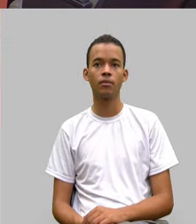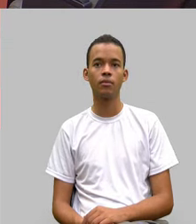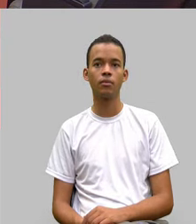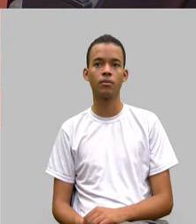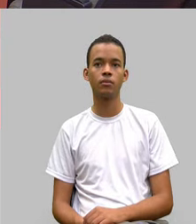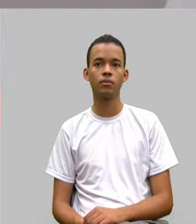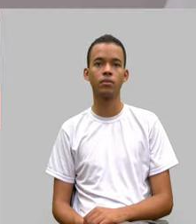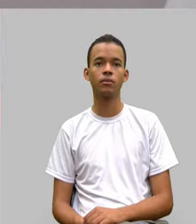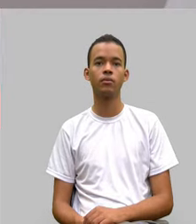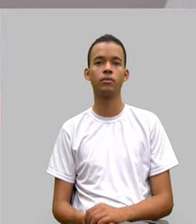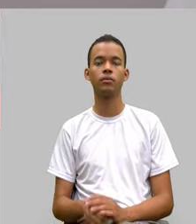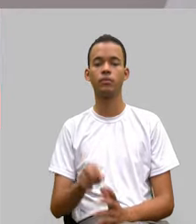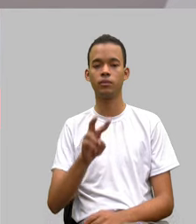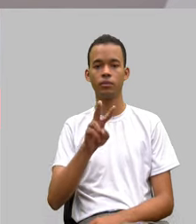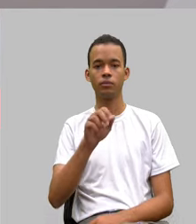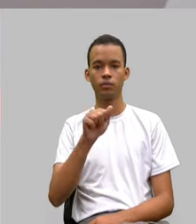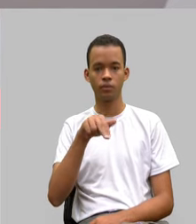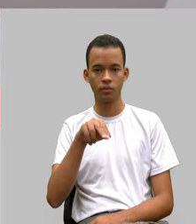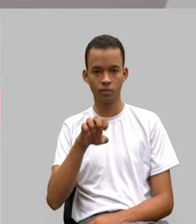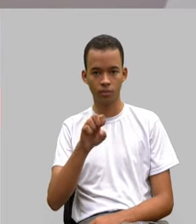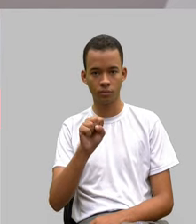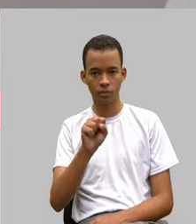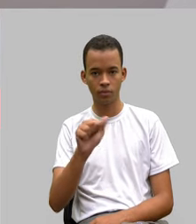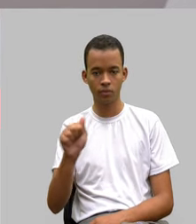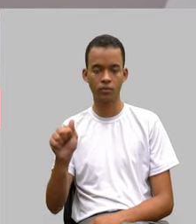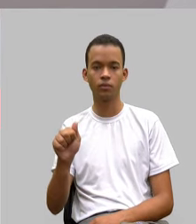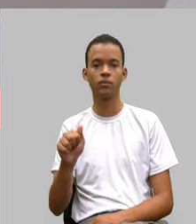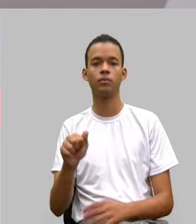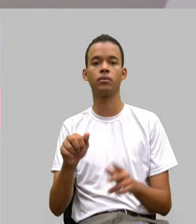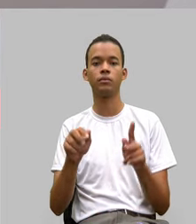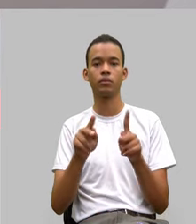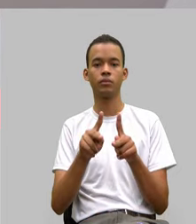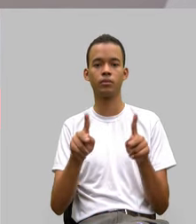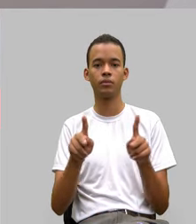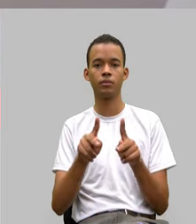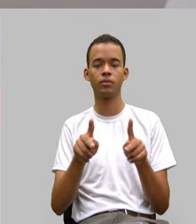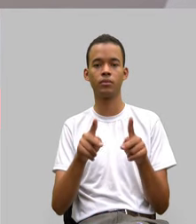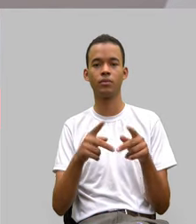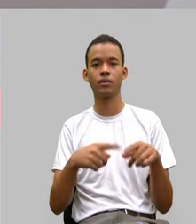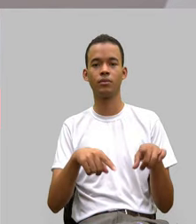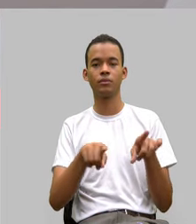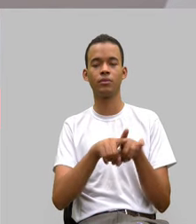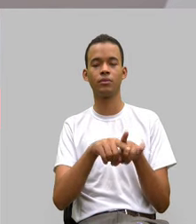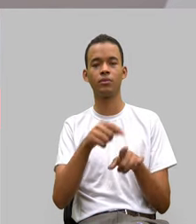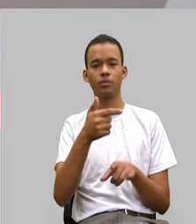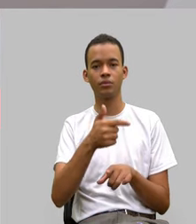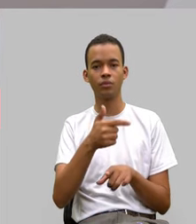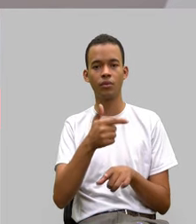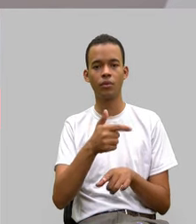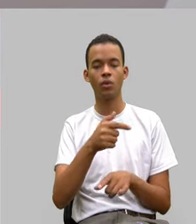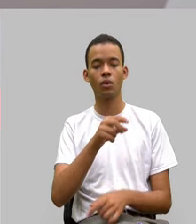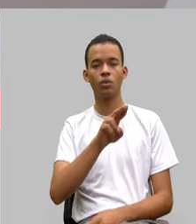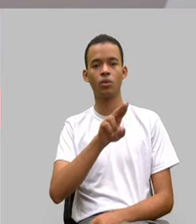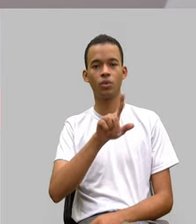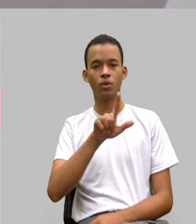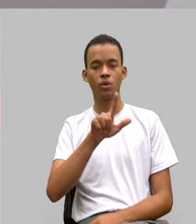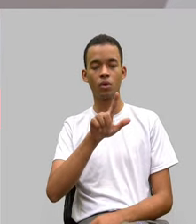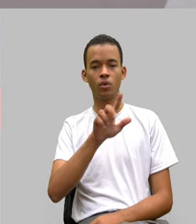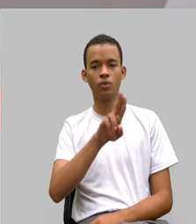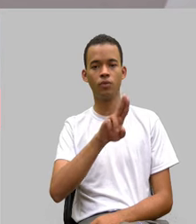Vanessa Stein professora associada dois na UFLA e pesquisadora na aplicação de técnicas